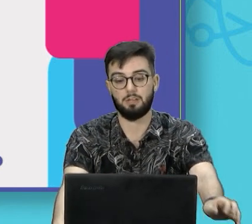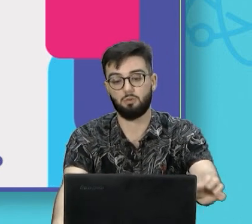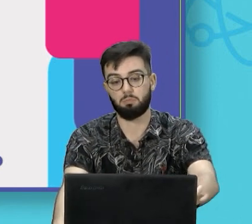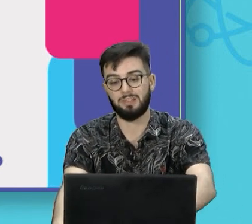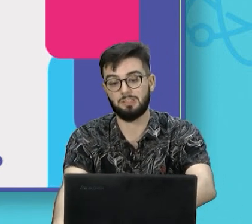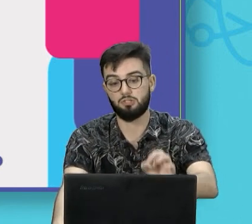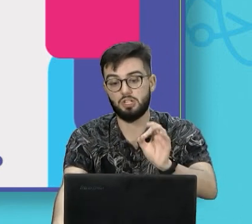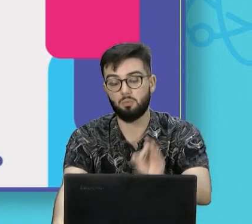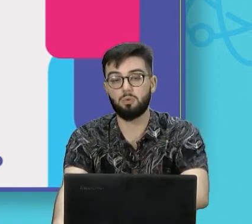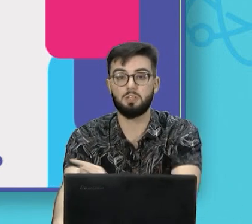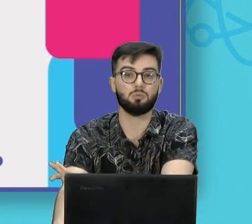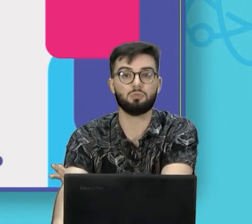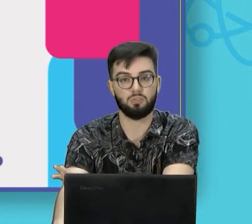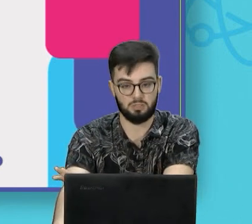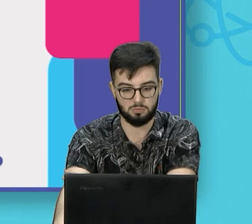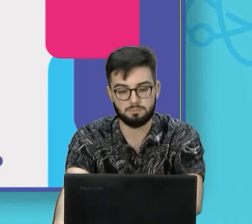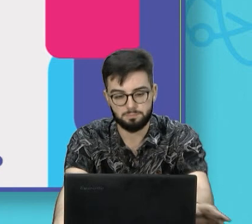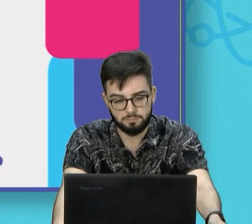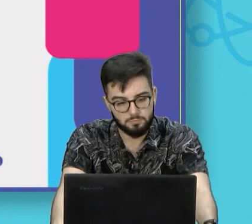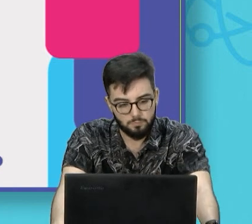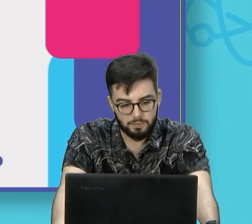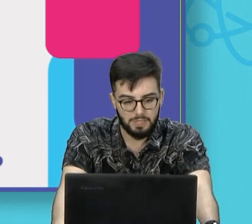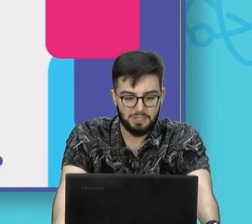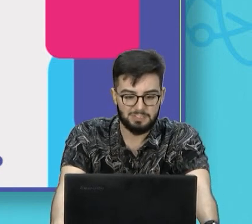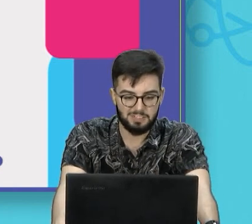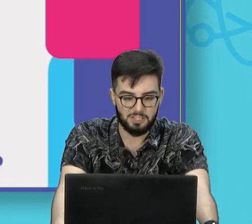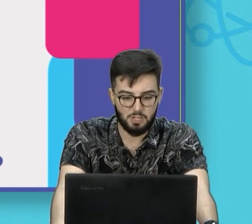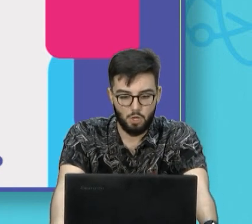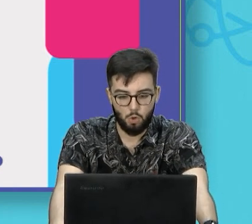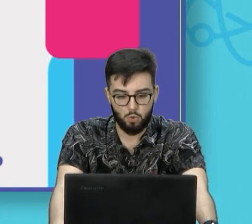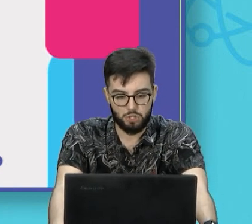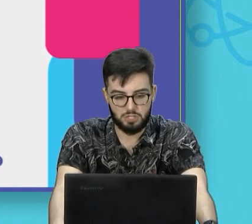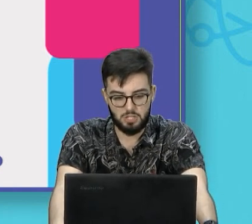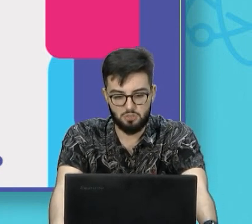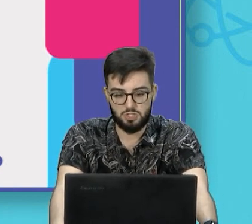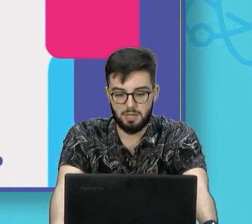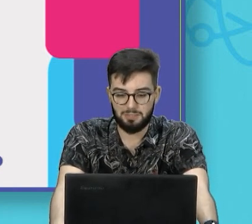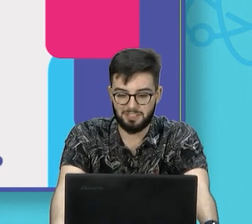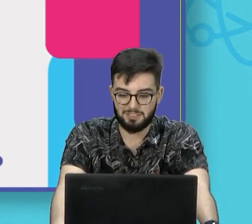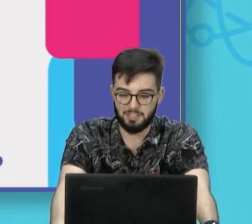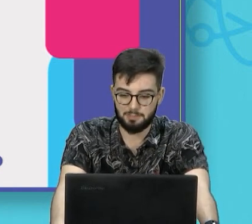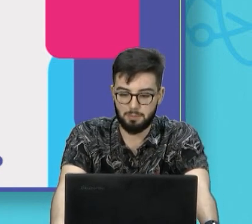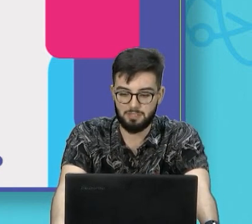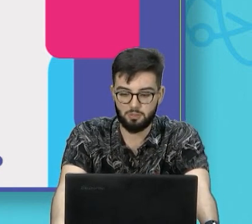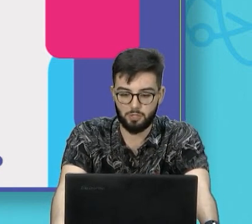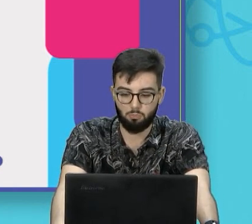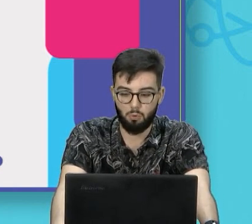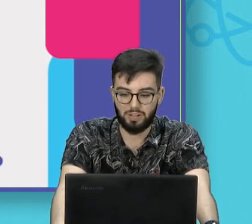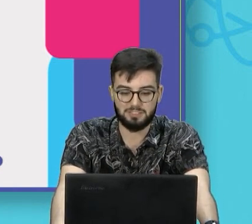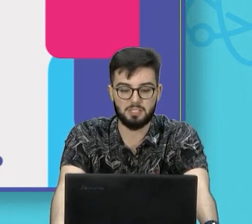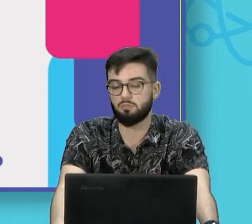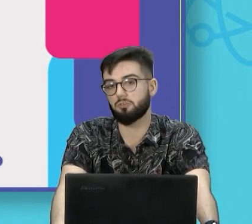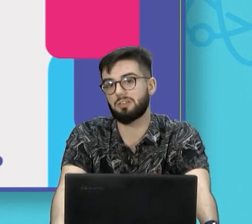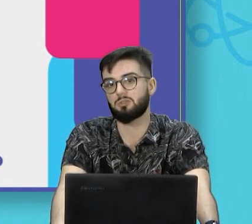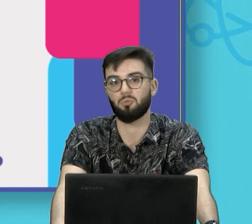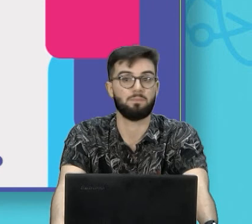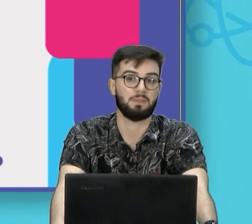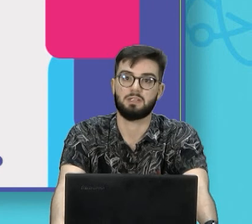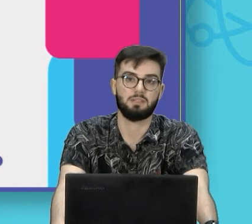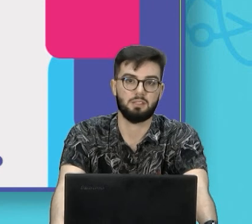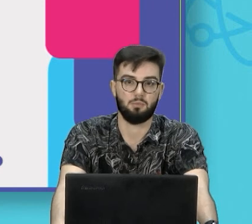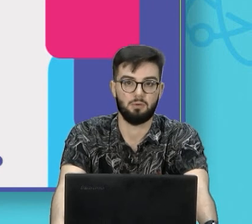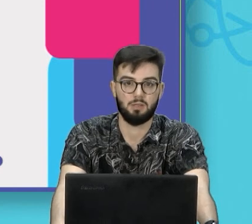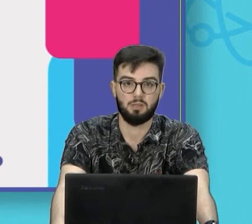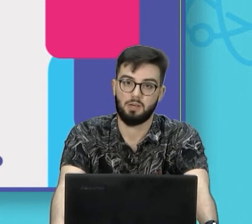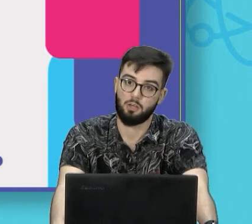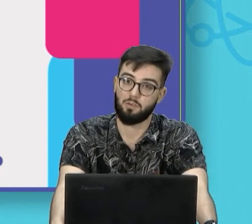deixa bem Expresso eleitores brasileiros de um e de outro sexo ser os textos de ambas as cartas permitiam que qualquer cidadão fosse o